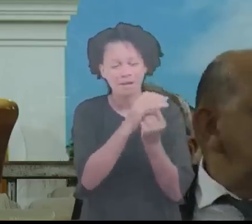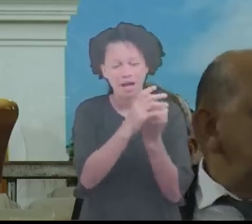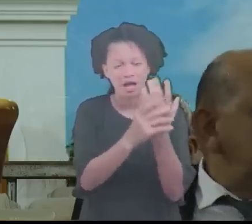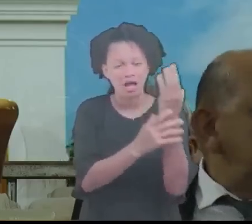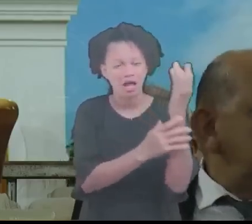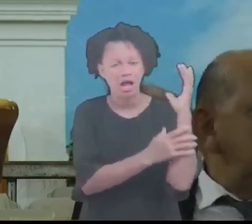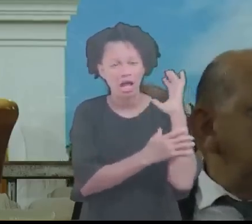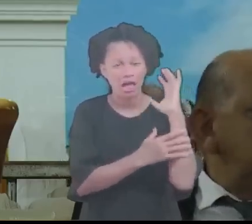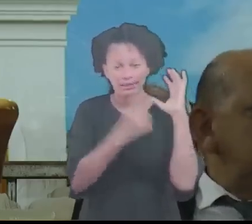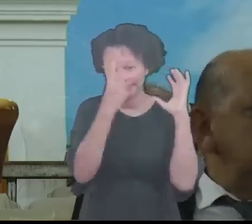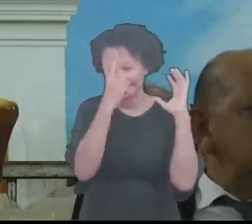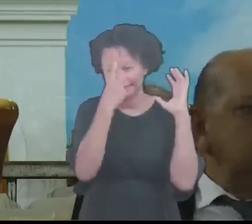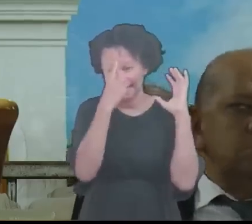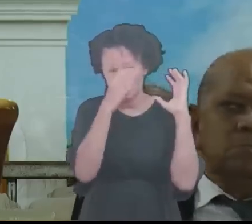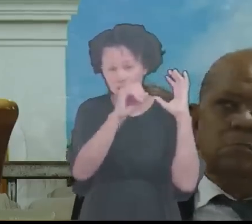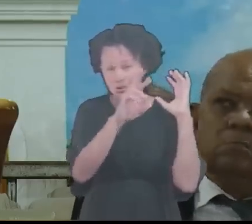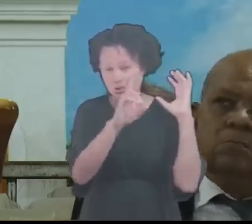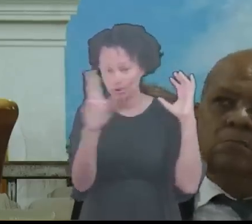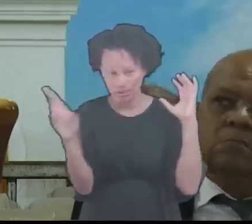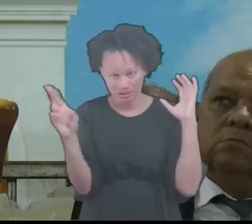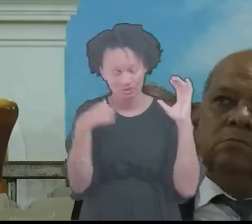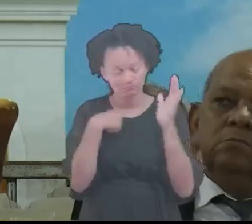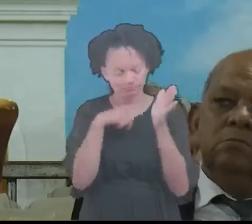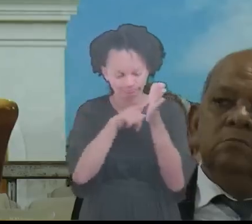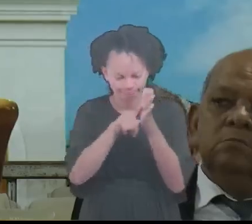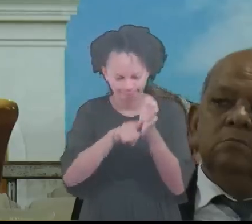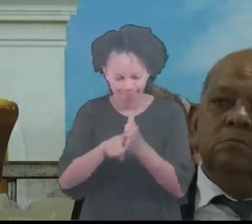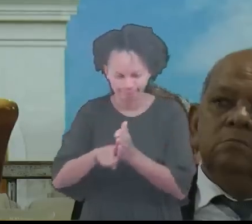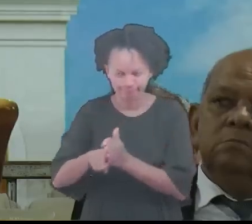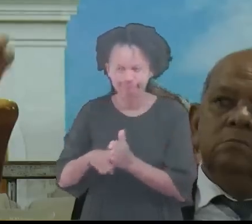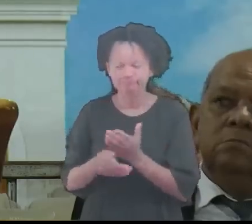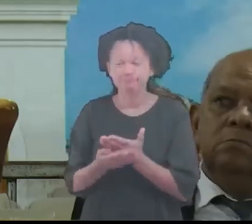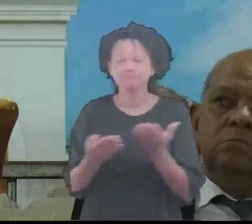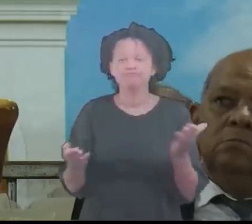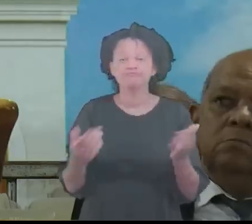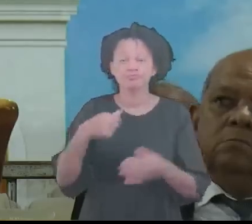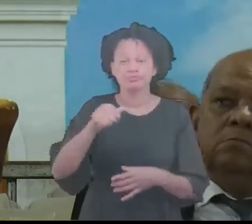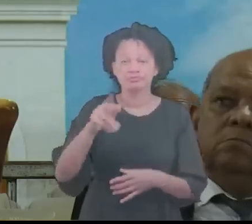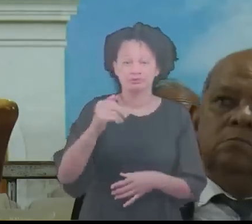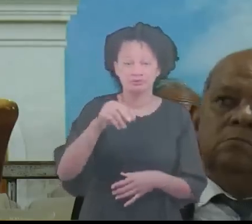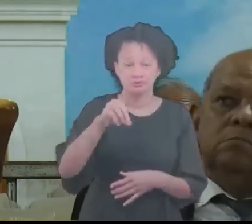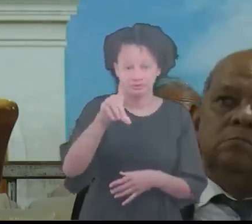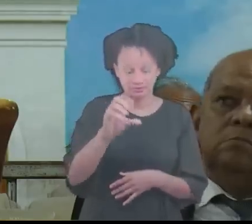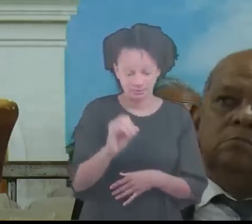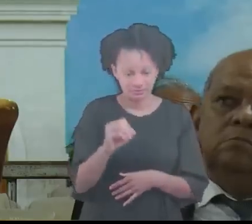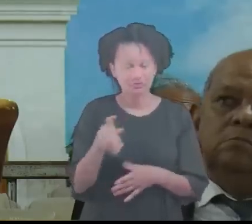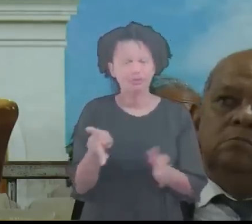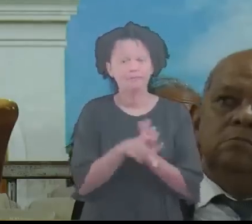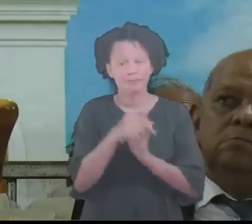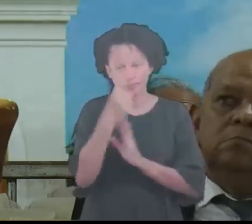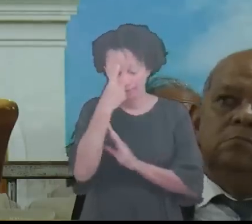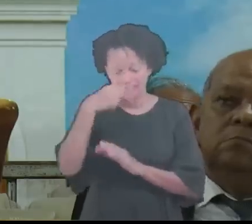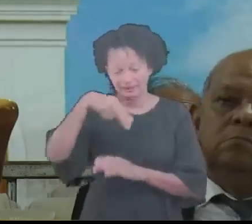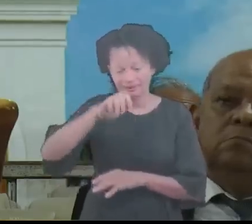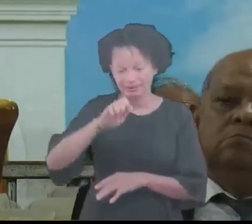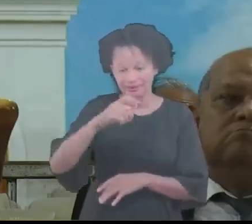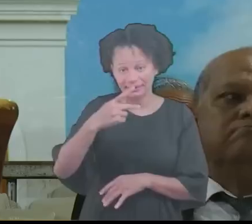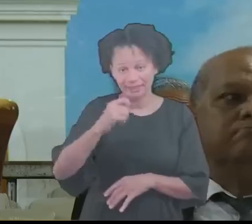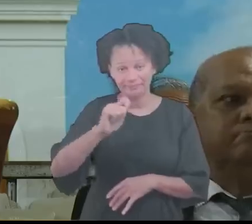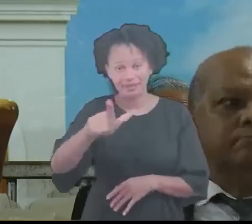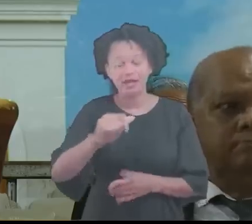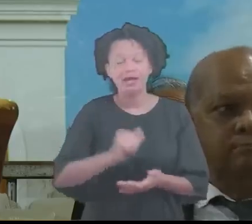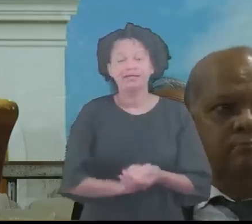da Índia Oriental. Eu fiz uma pesquisa e o nardo vem da Índia Oriental, do Nepal e do